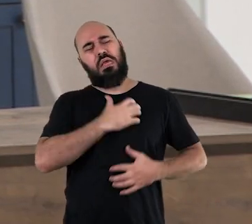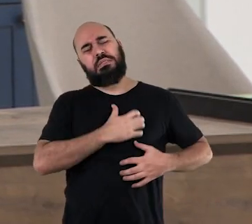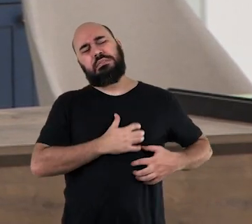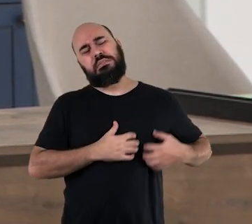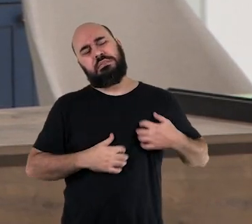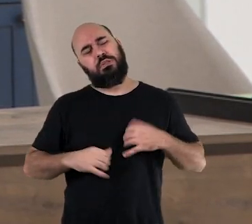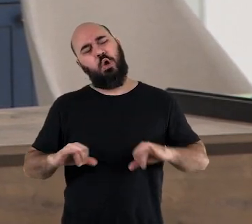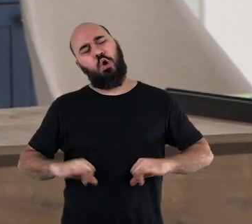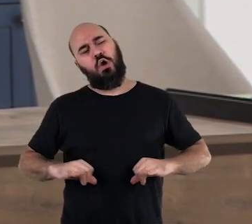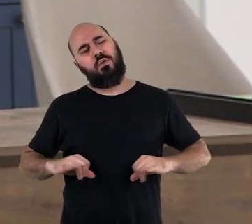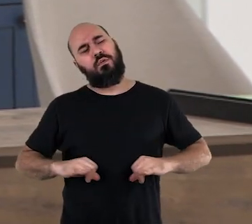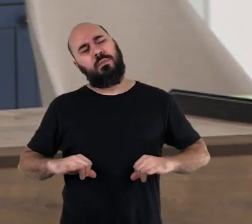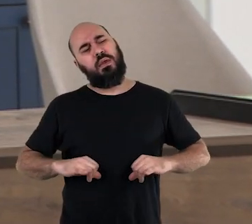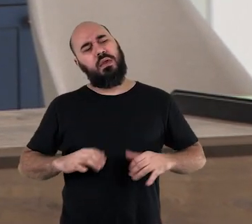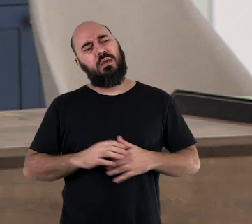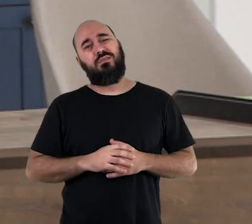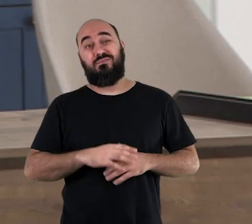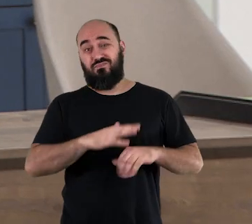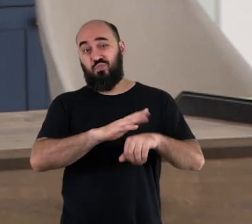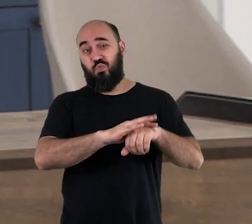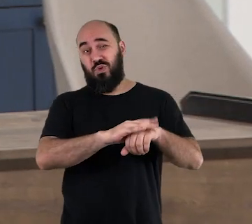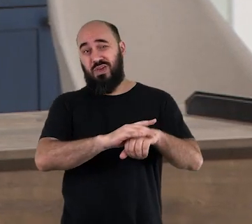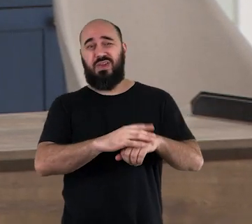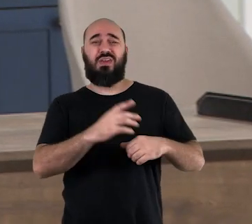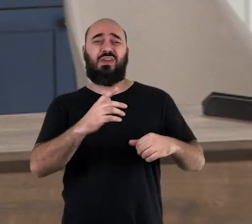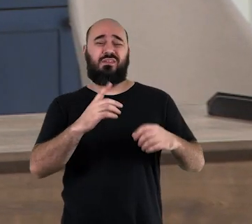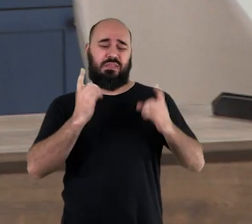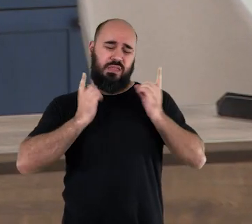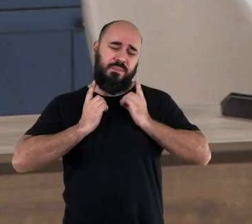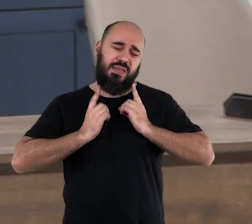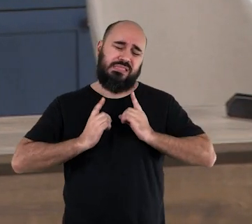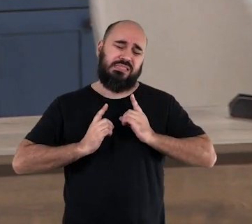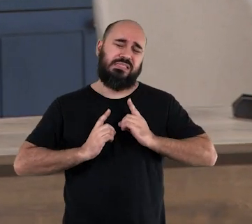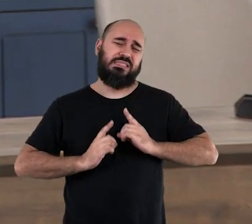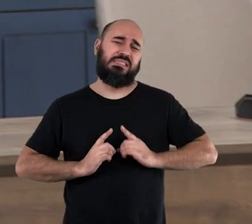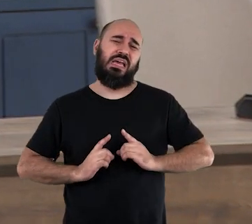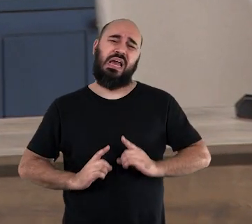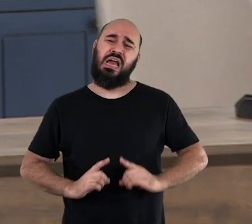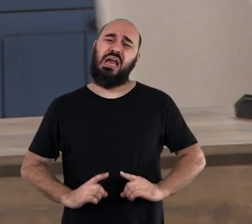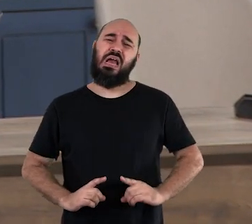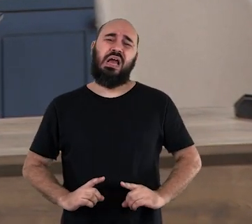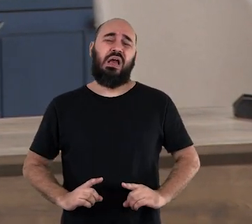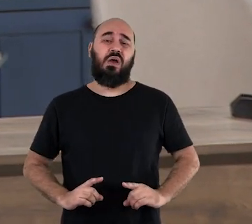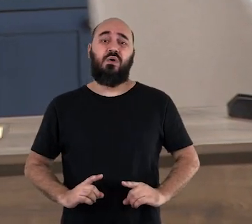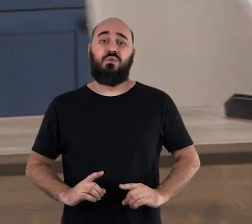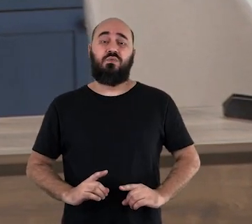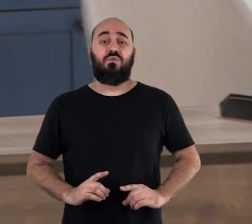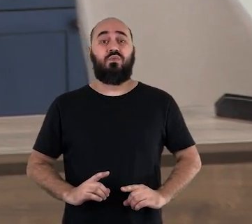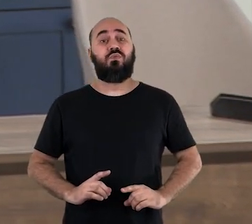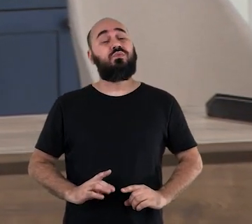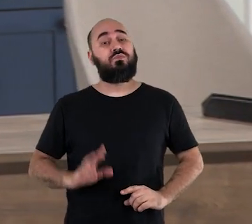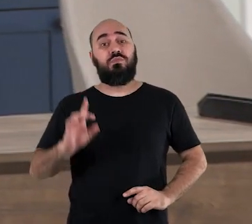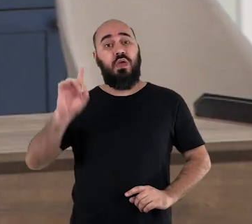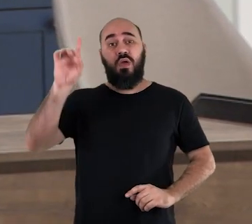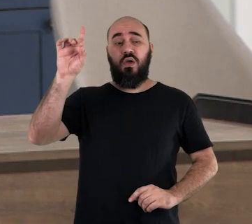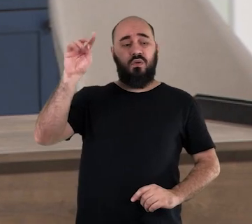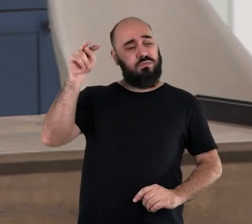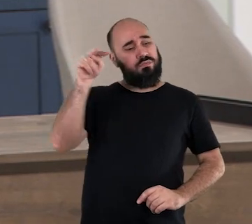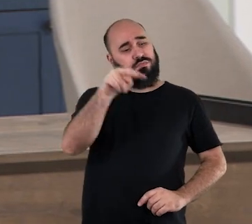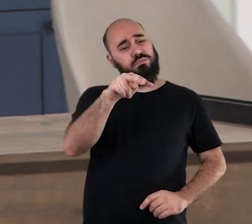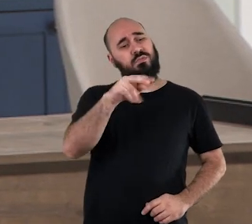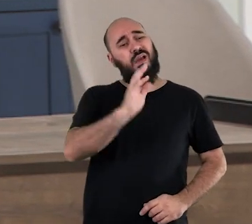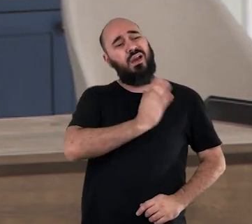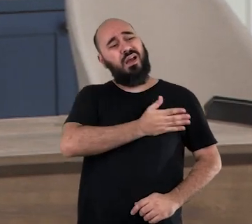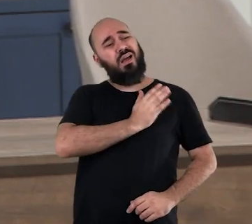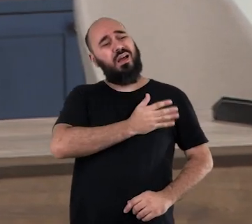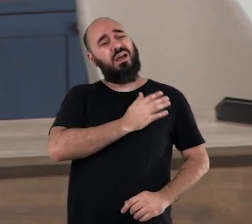de sofrimento, porque está doente, porque está depressiva. Perto está o Senhor dos que têm o coração quebrantado. Quando a